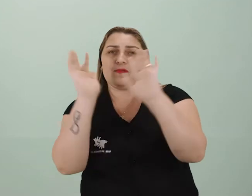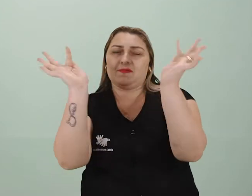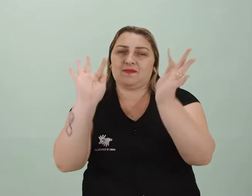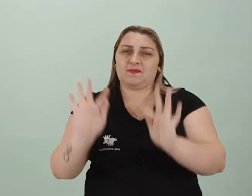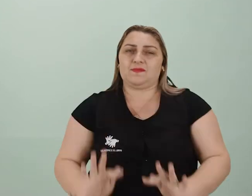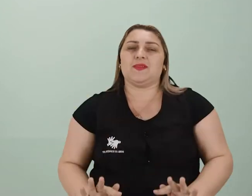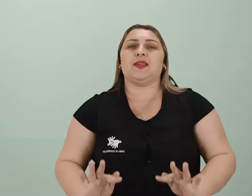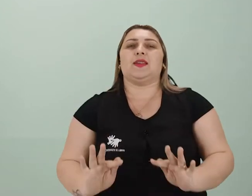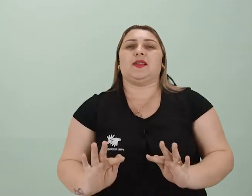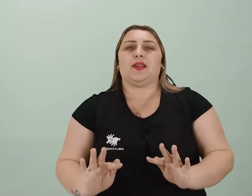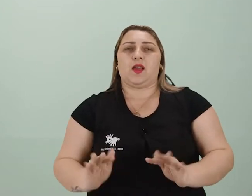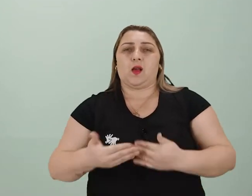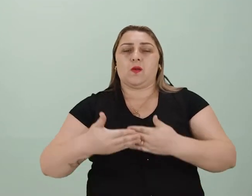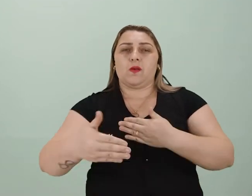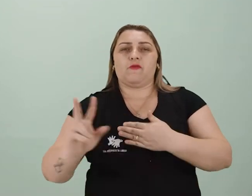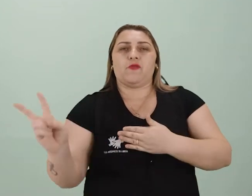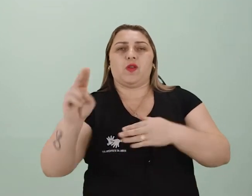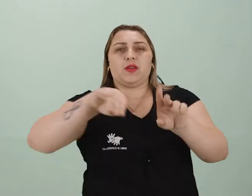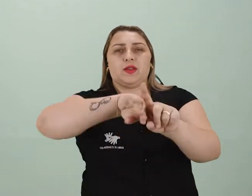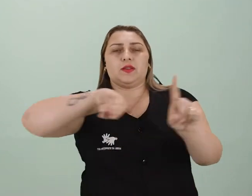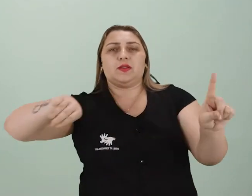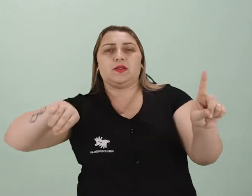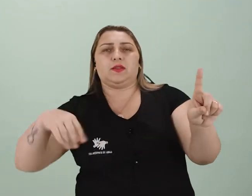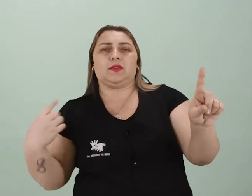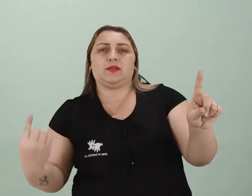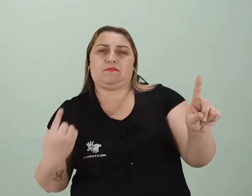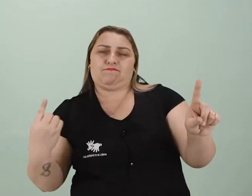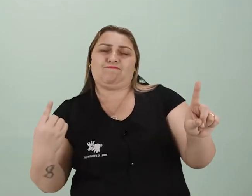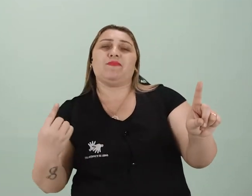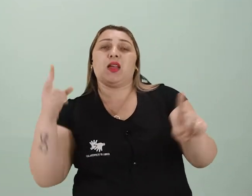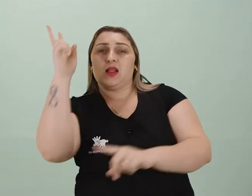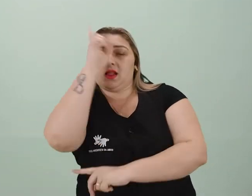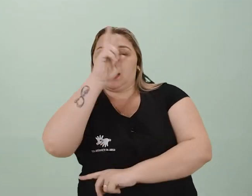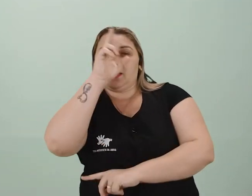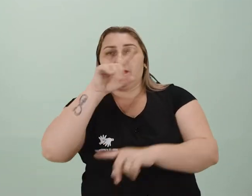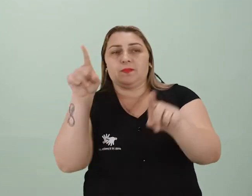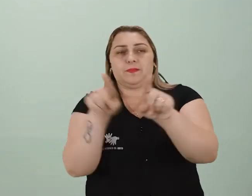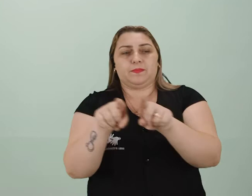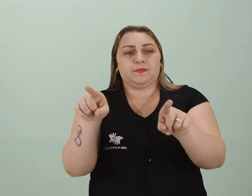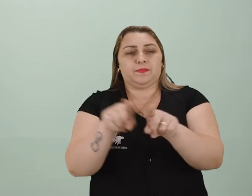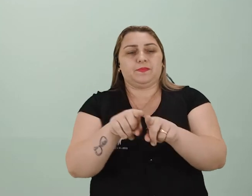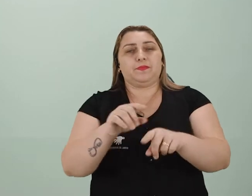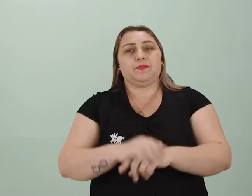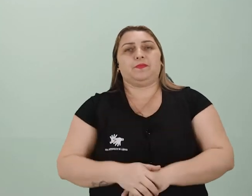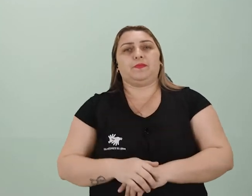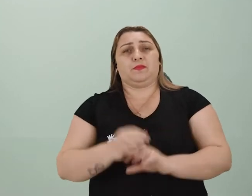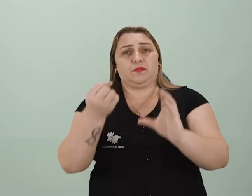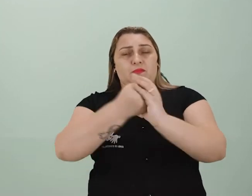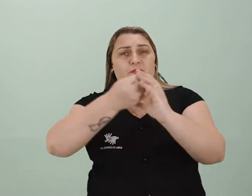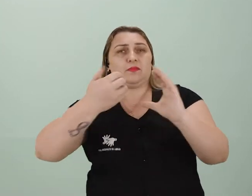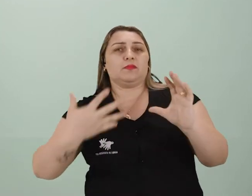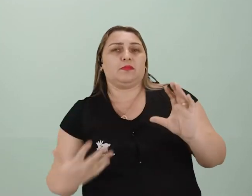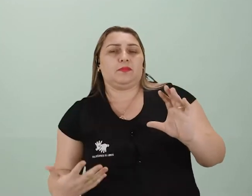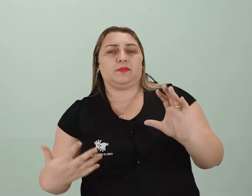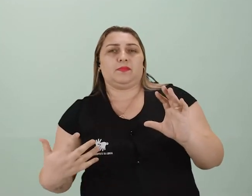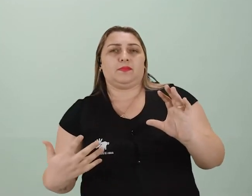felicidade a partir de valores individuais, tá? Lembrando também que essa